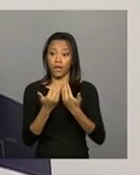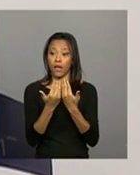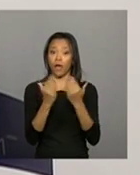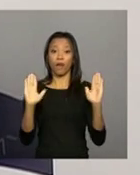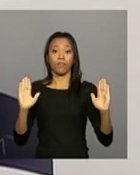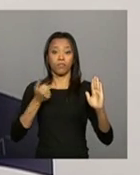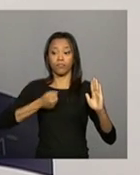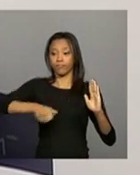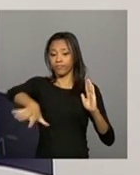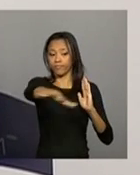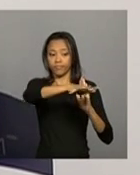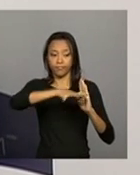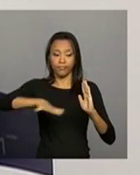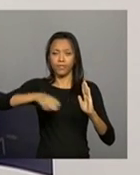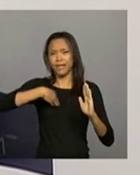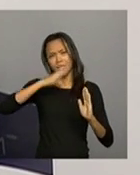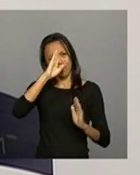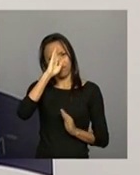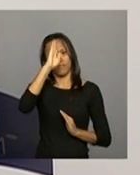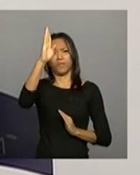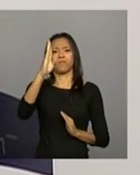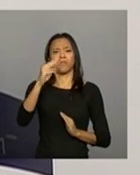ele é fundamental